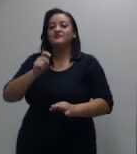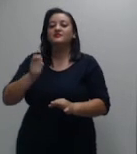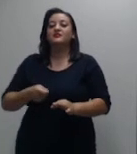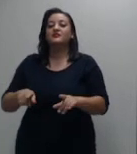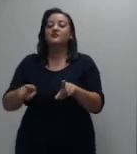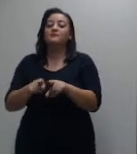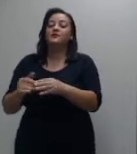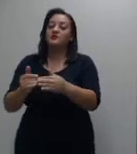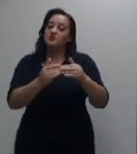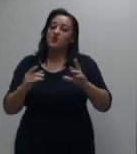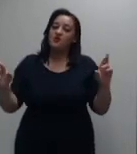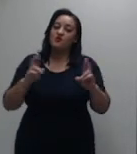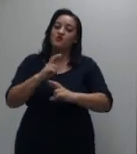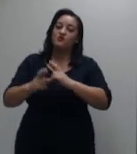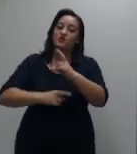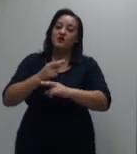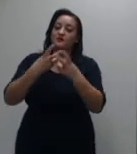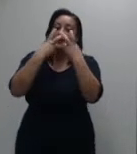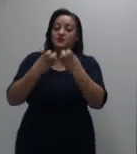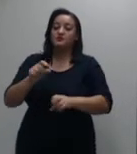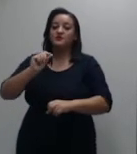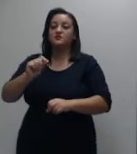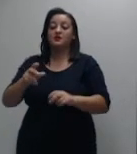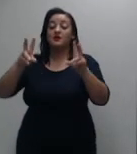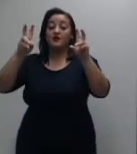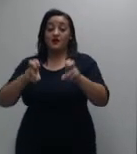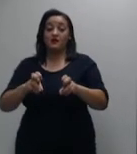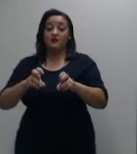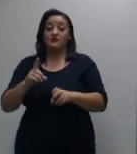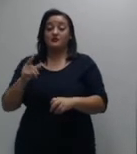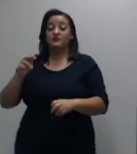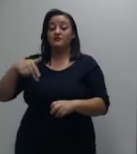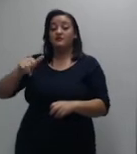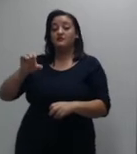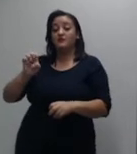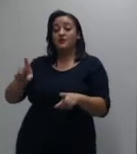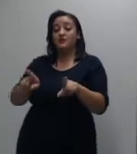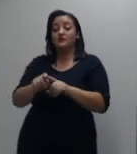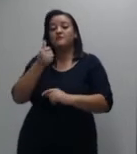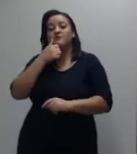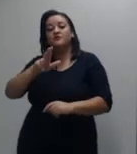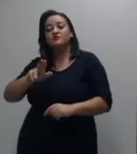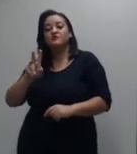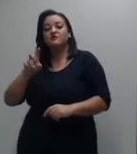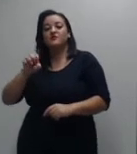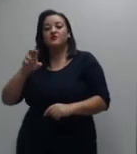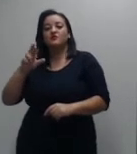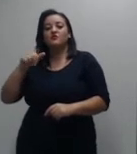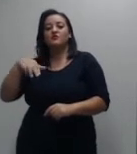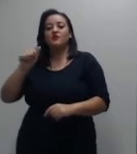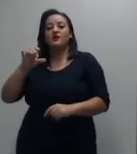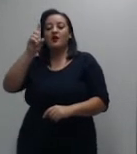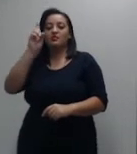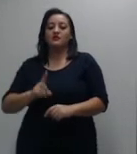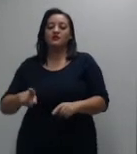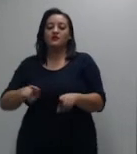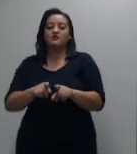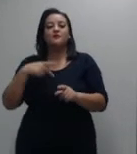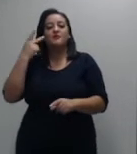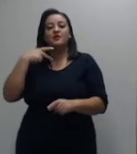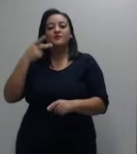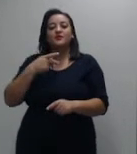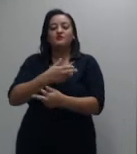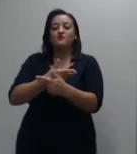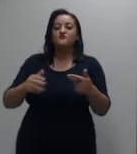em relação ao reconhecimento de que abre o ácido Daniel Dantas e sua irmã Verônica Dantas diretora e procurador aqui várias